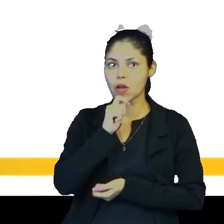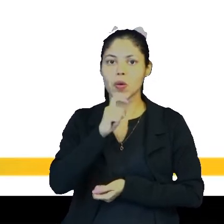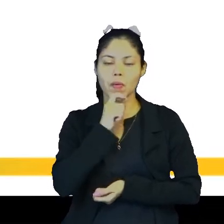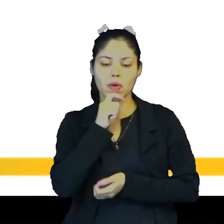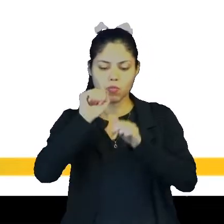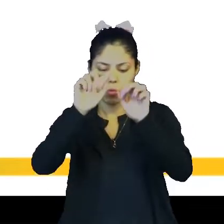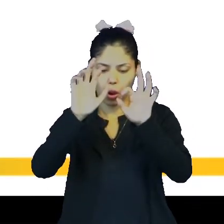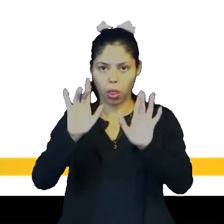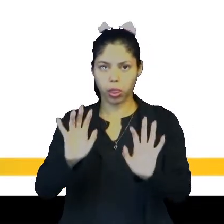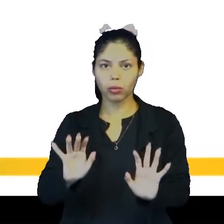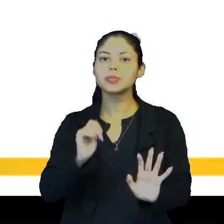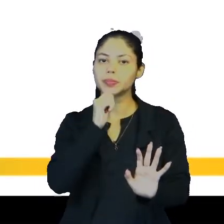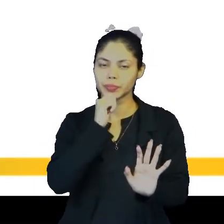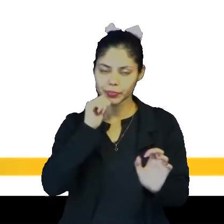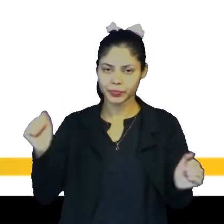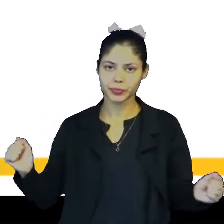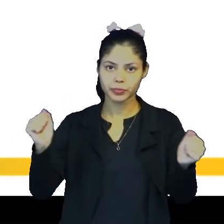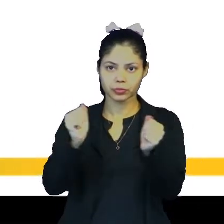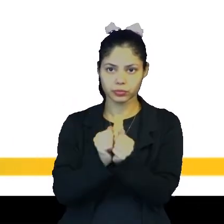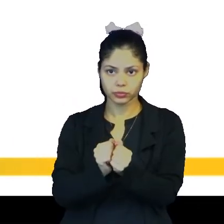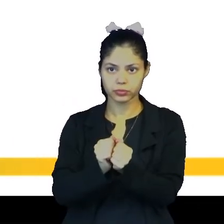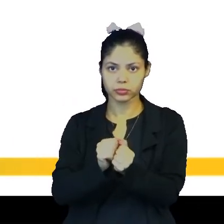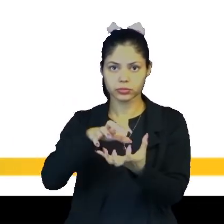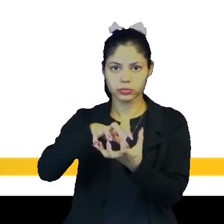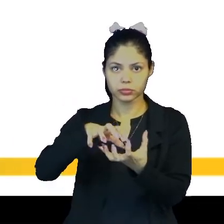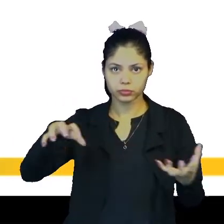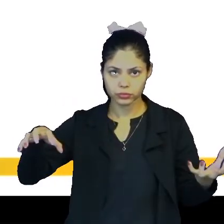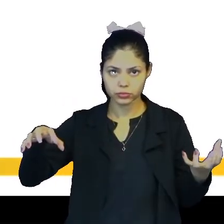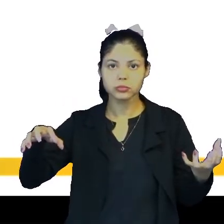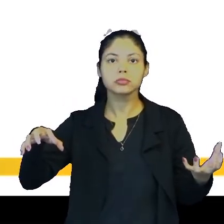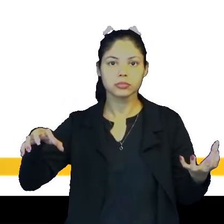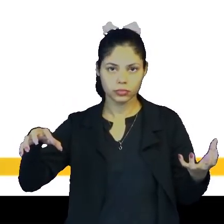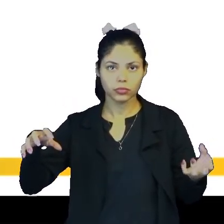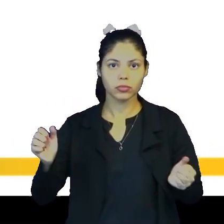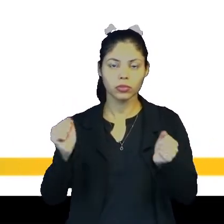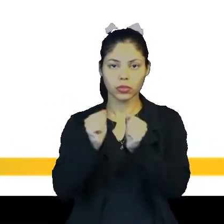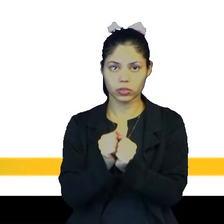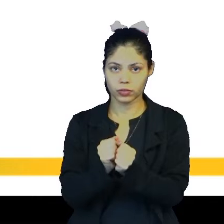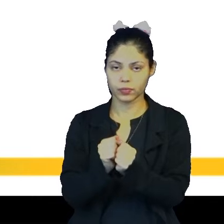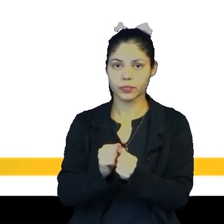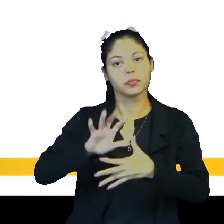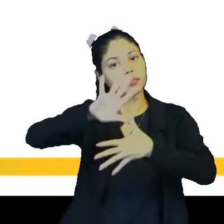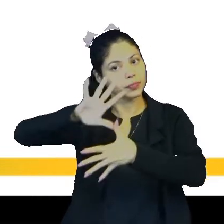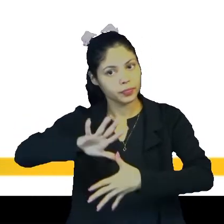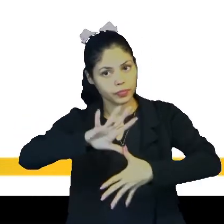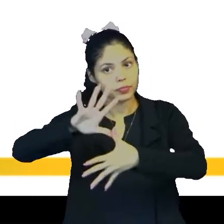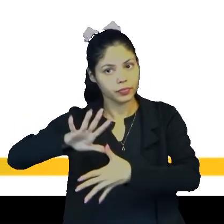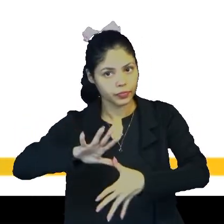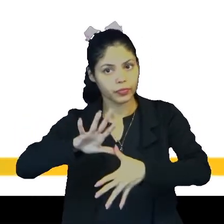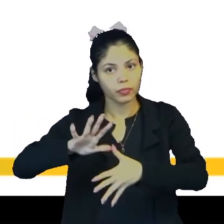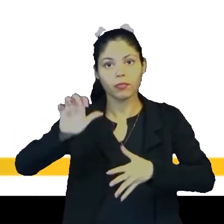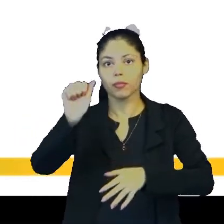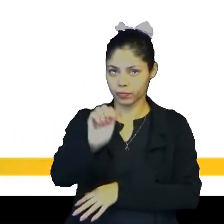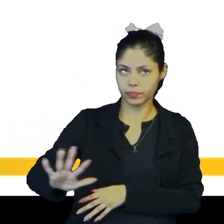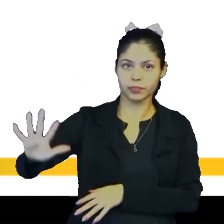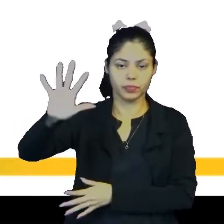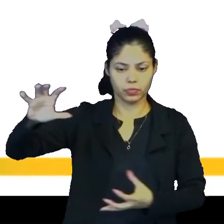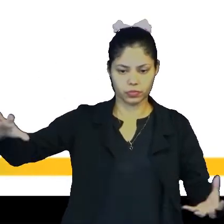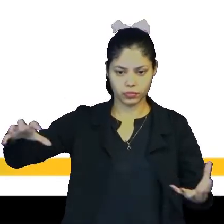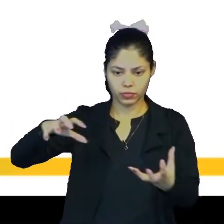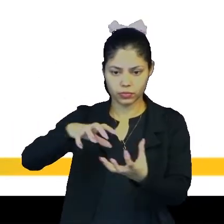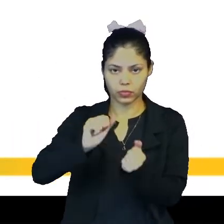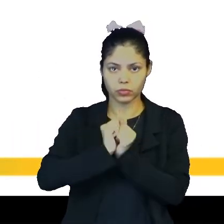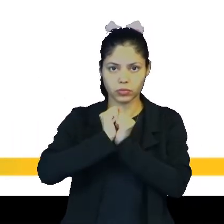gelo e teria assim unido um continente ao outro, ou seja, teria unido o continente americano ao asiático.